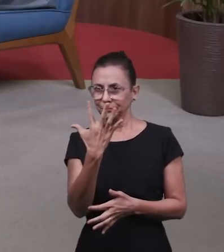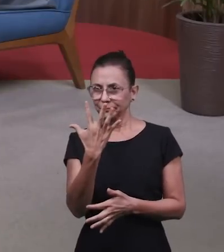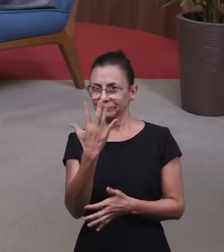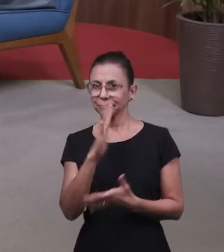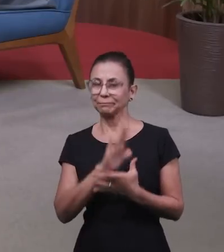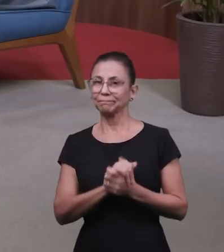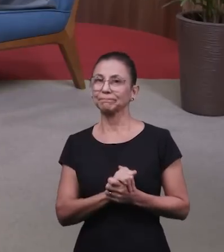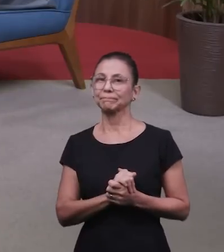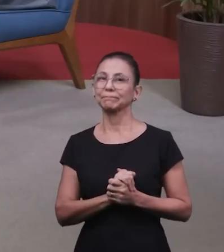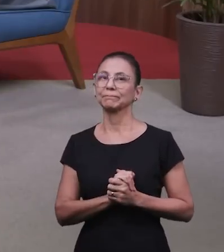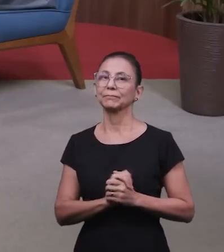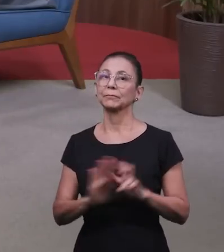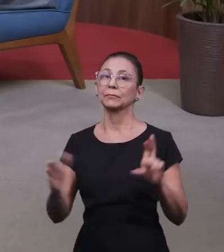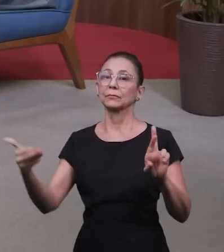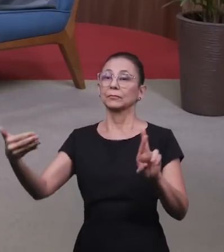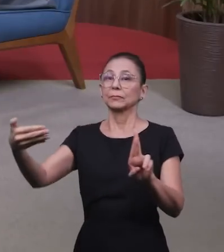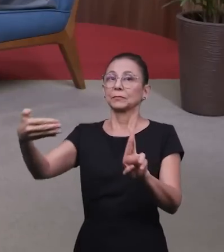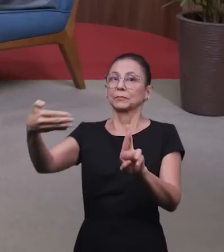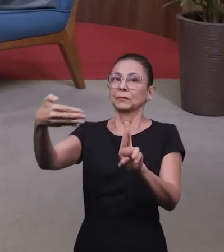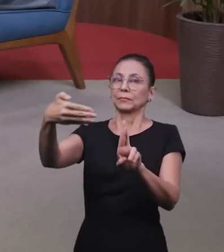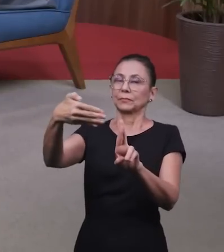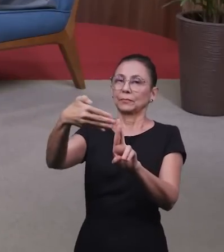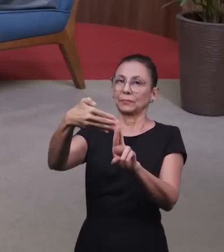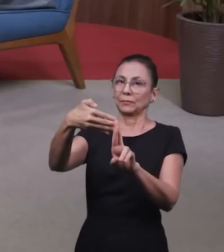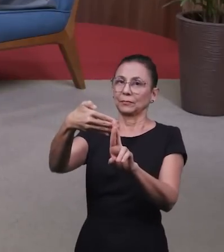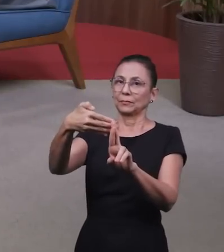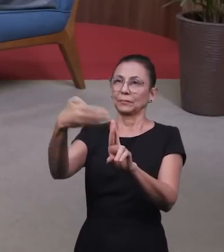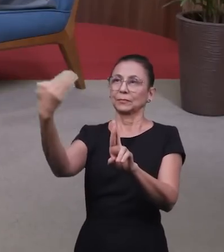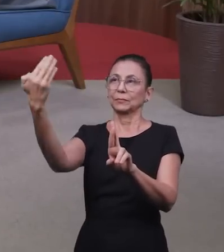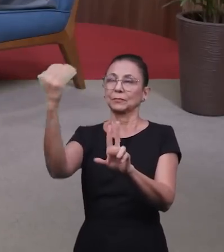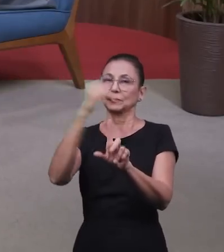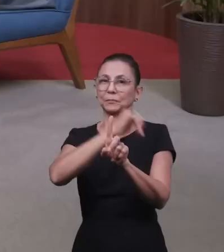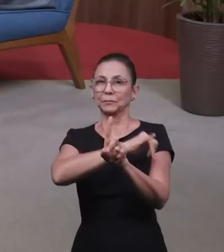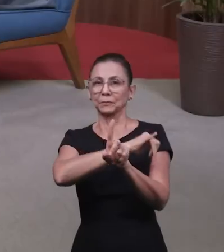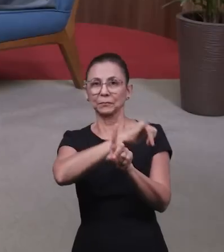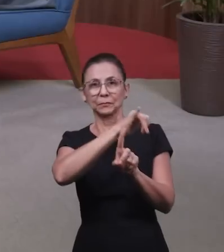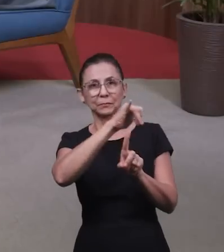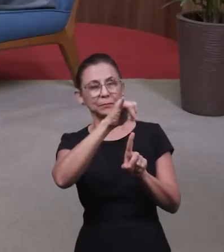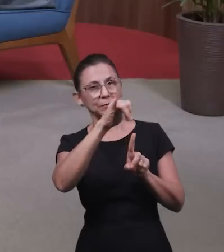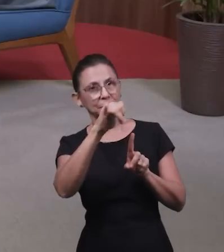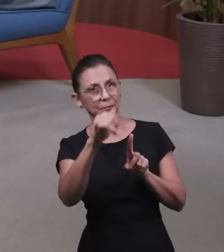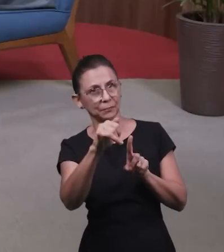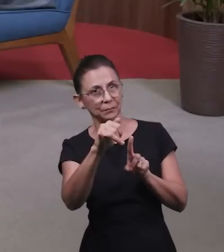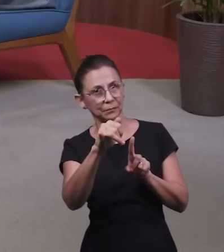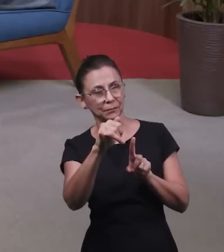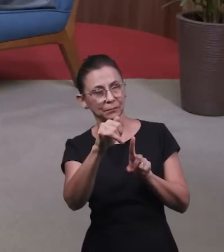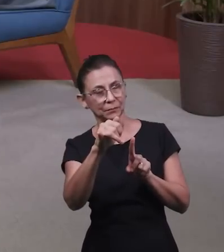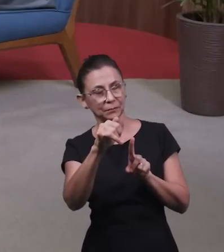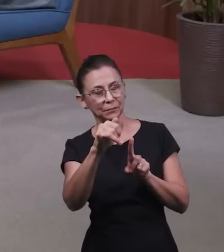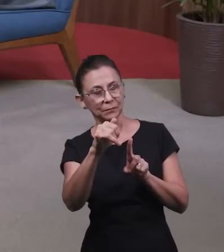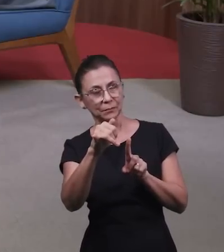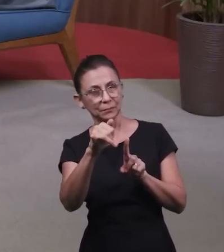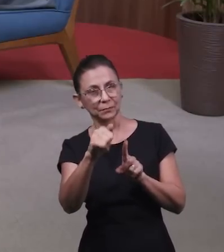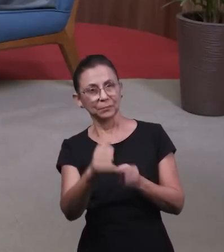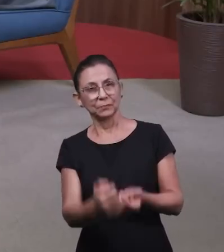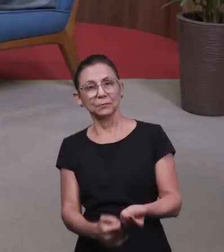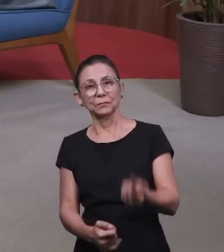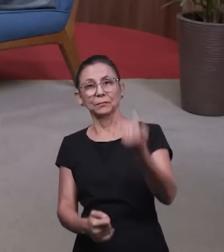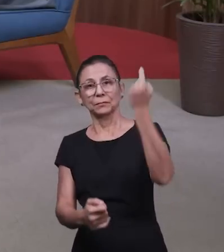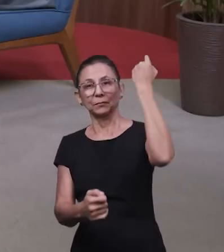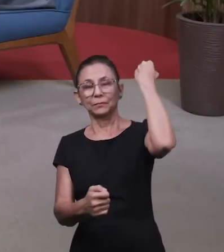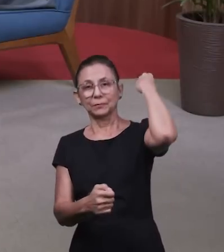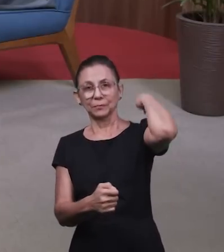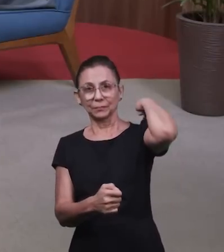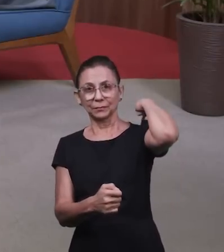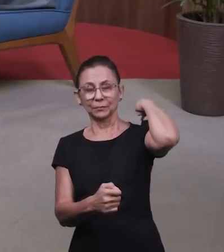remetendo profeticamente para aquilo que Jesus fez a partir do sangue que ele derramou na